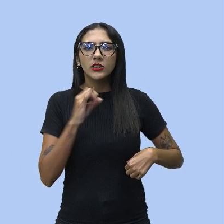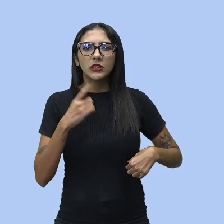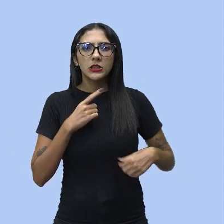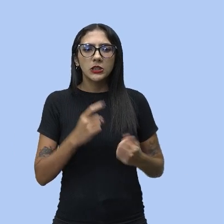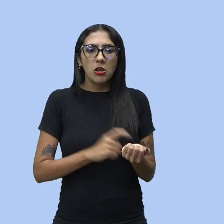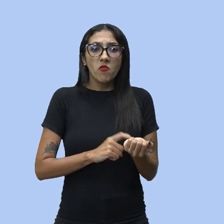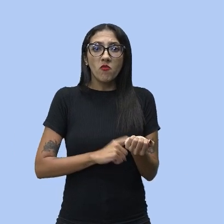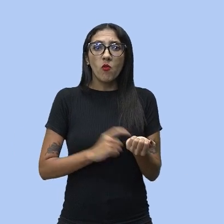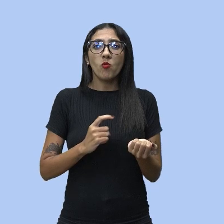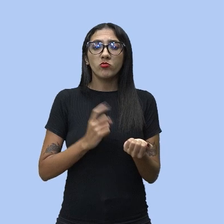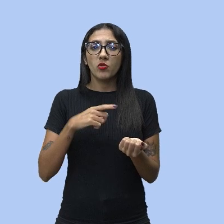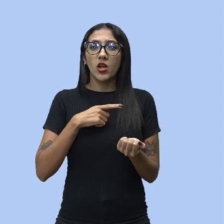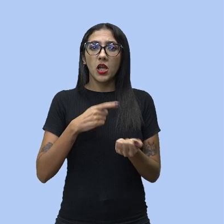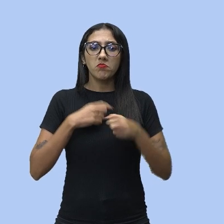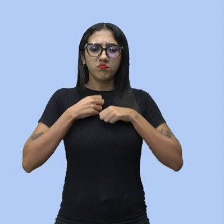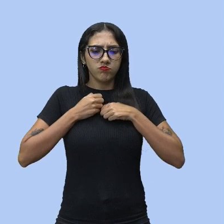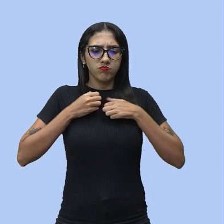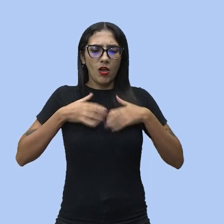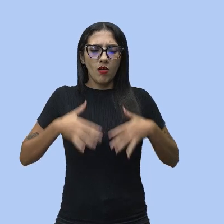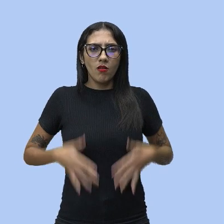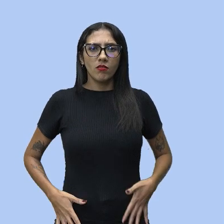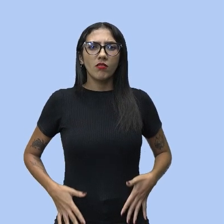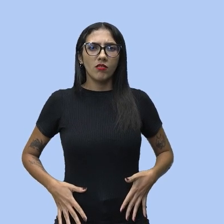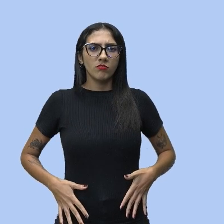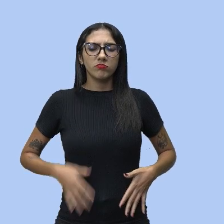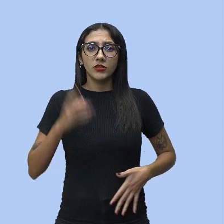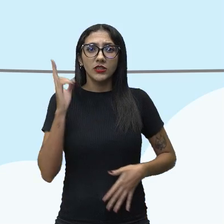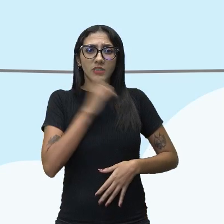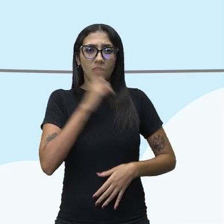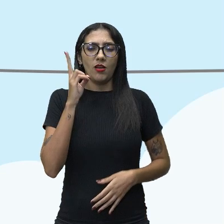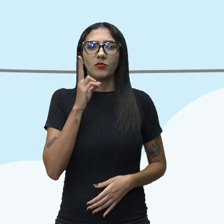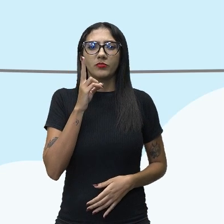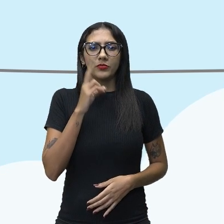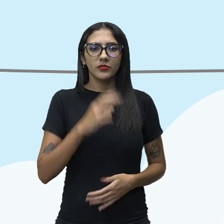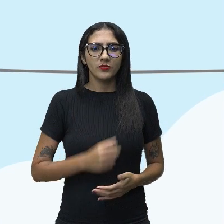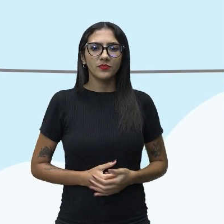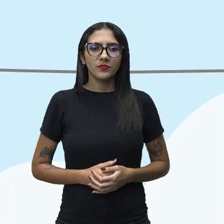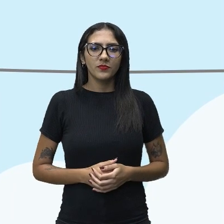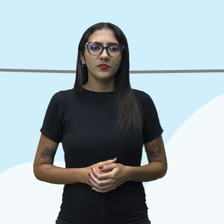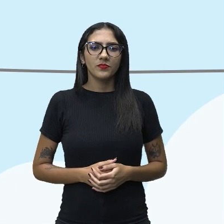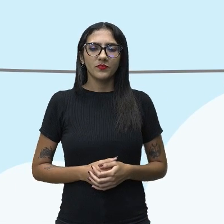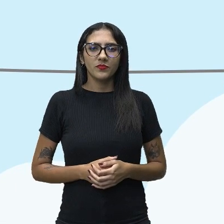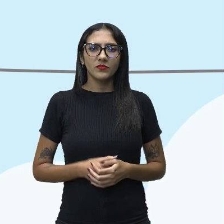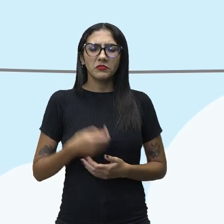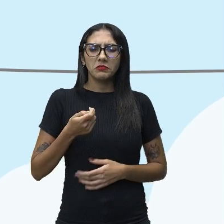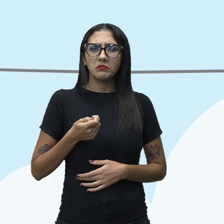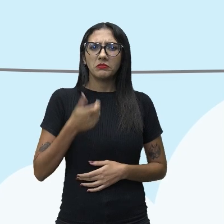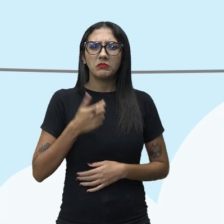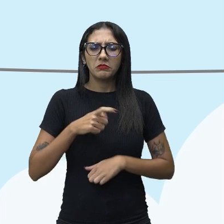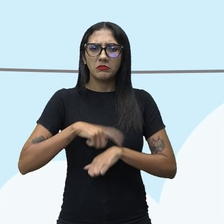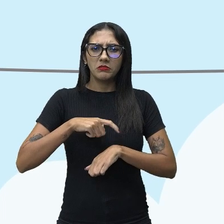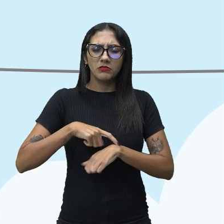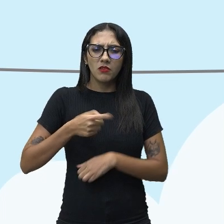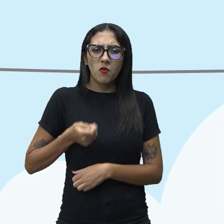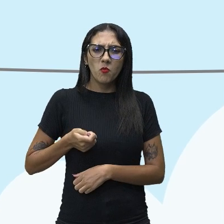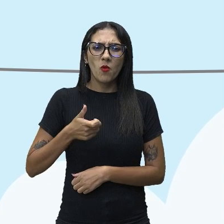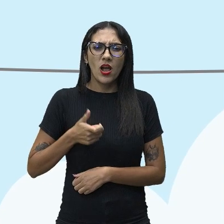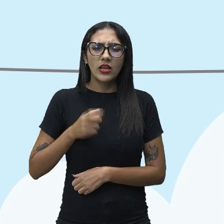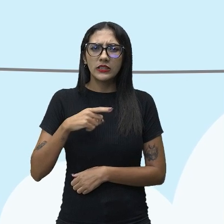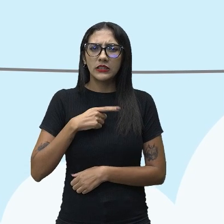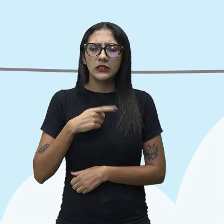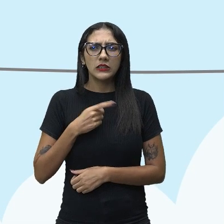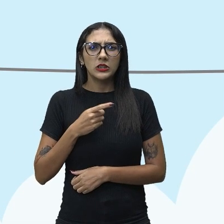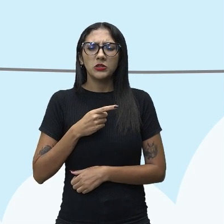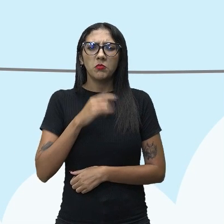se espalha pelo corpo todo, rapidamente pelo sangue. Por um curto momento, ela dá superpoderes,